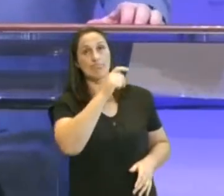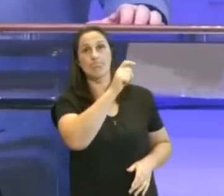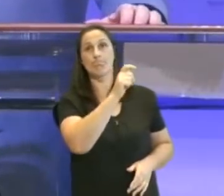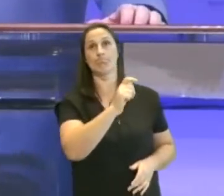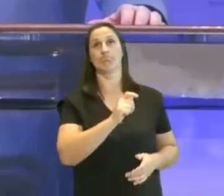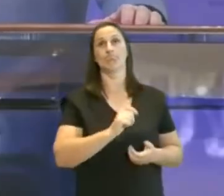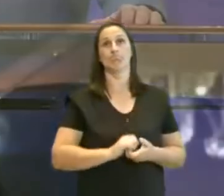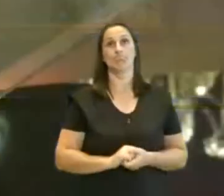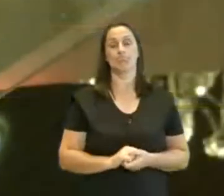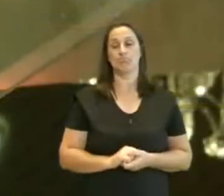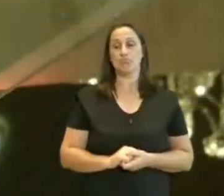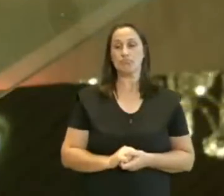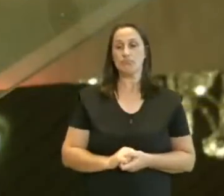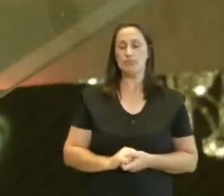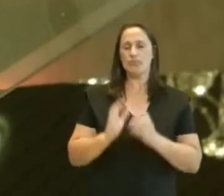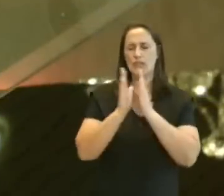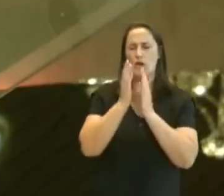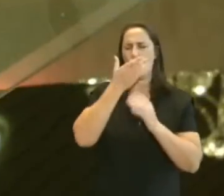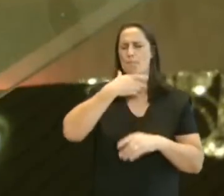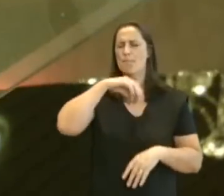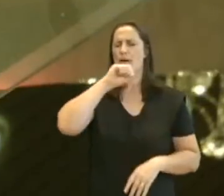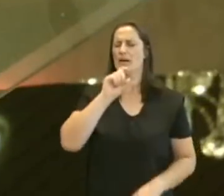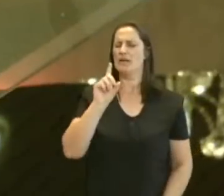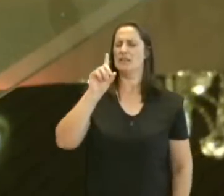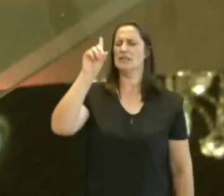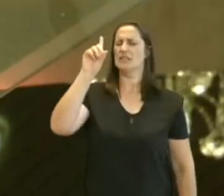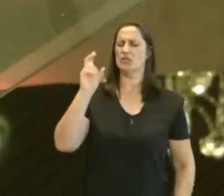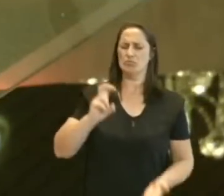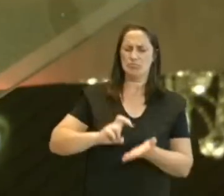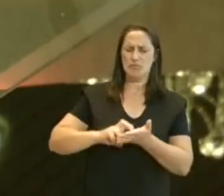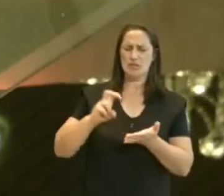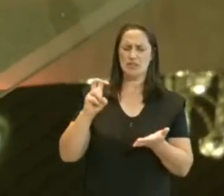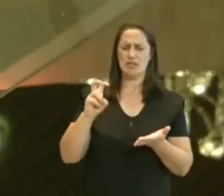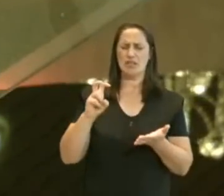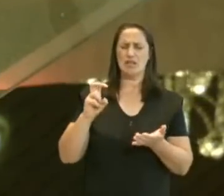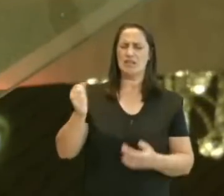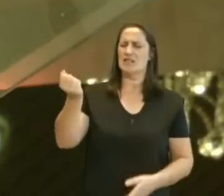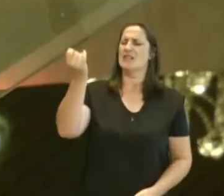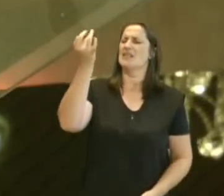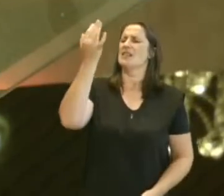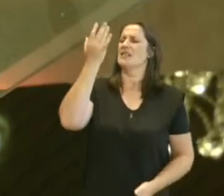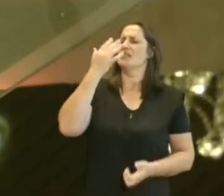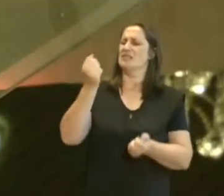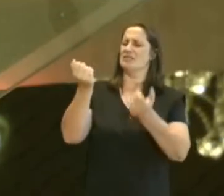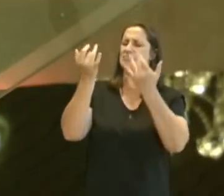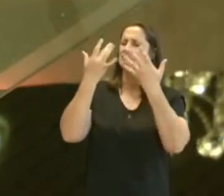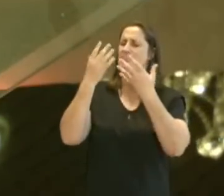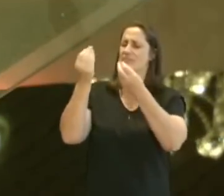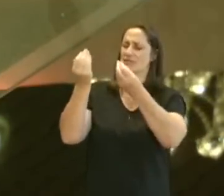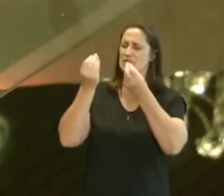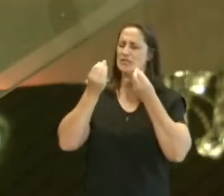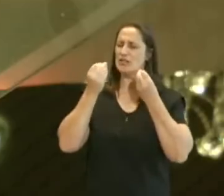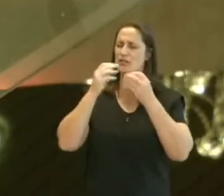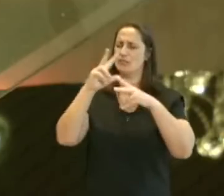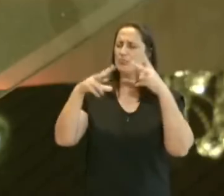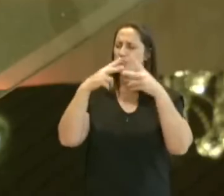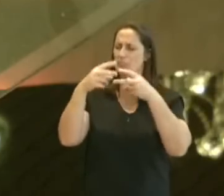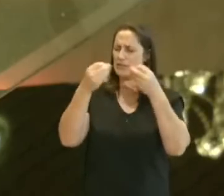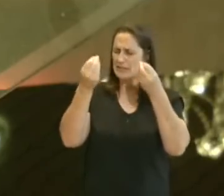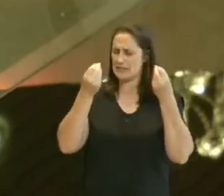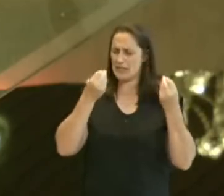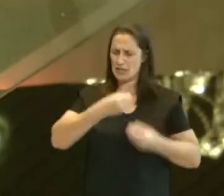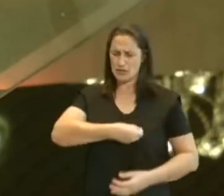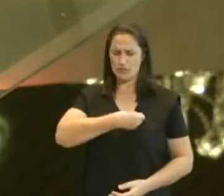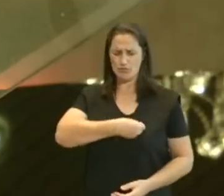pão. Pai querido, nesta manhã de graça, que o Senhor nos deu o presente da